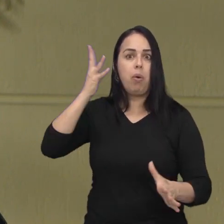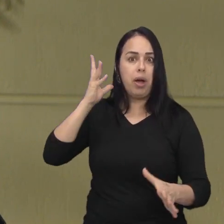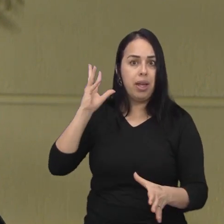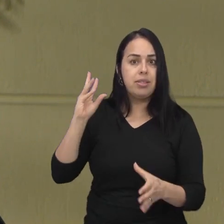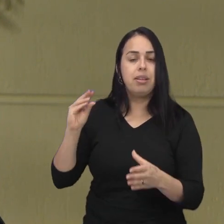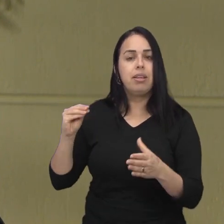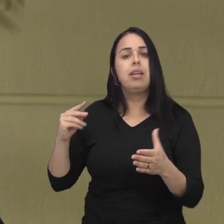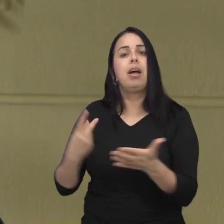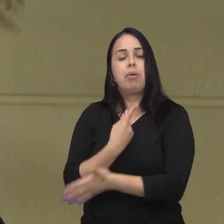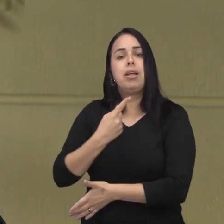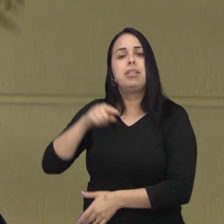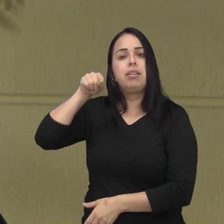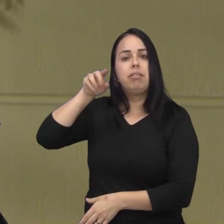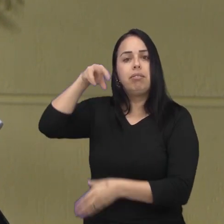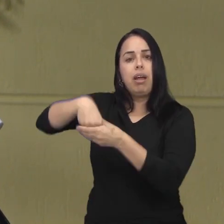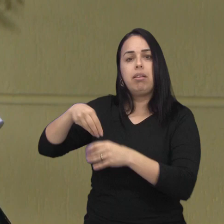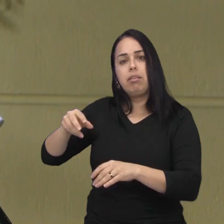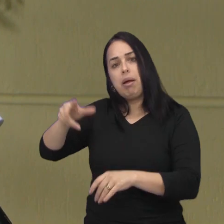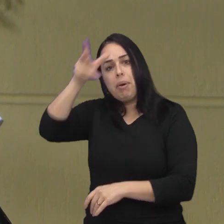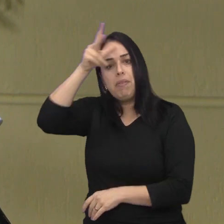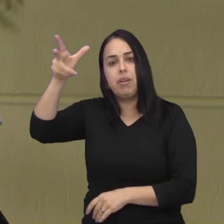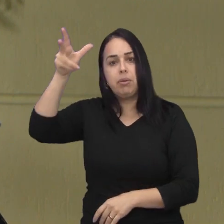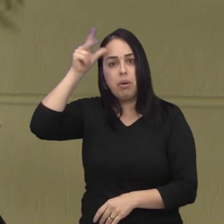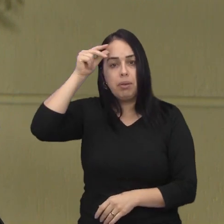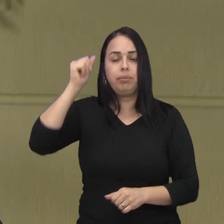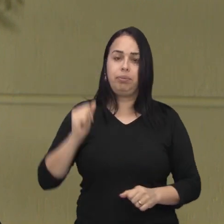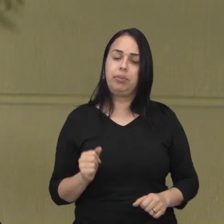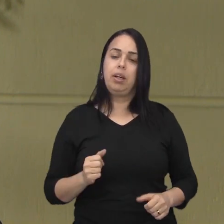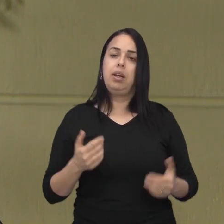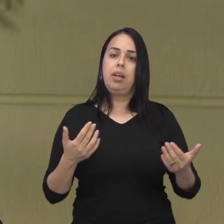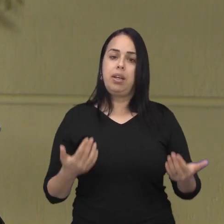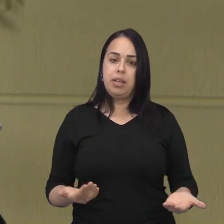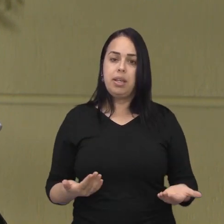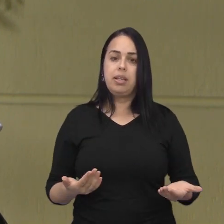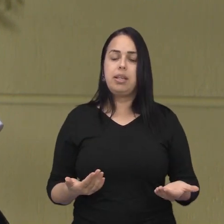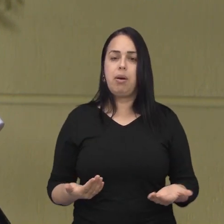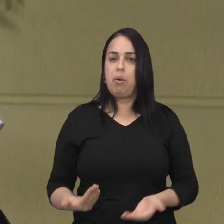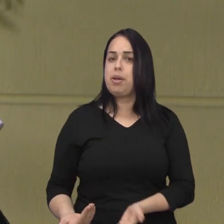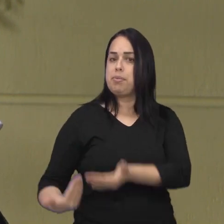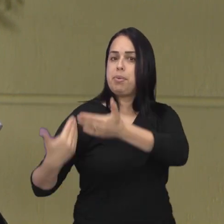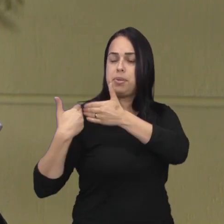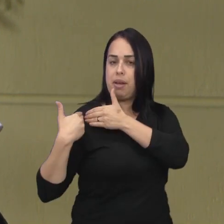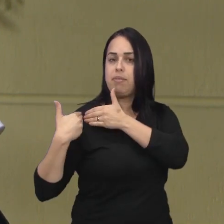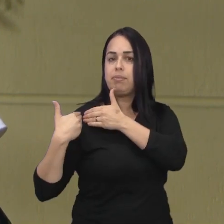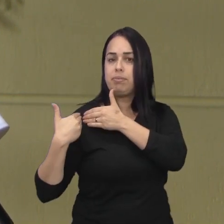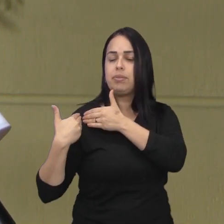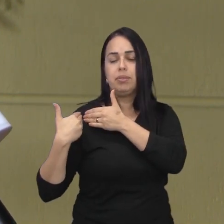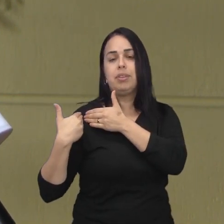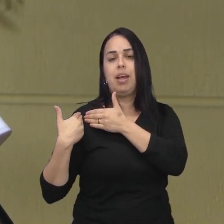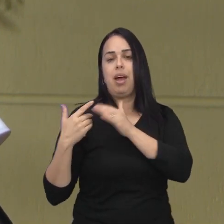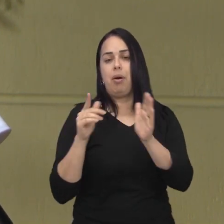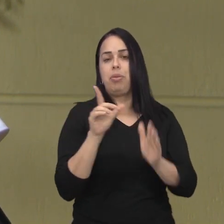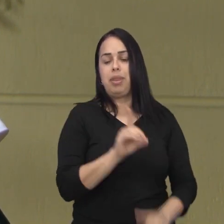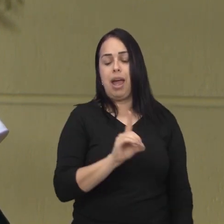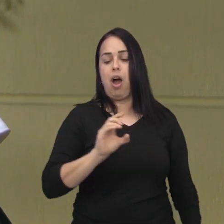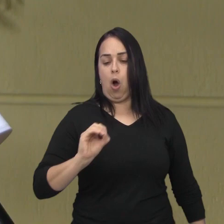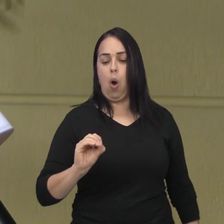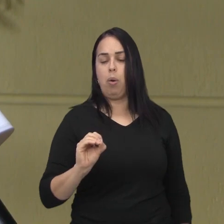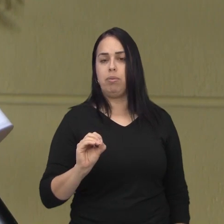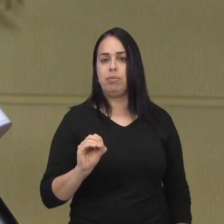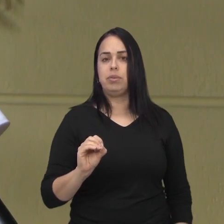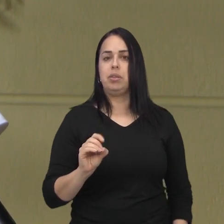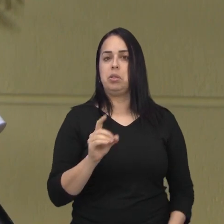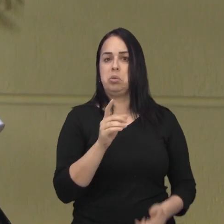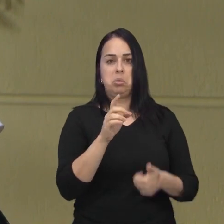que está acontecendo dentro da administração pública. E o veículo que é responsável por isso é o